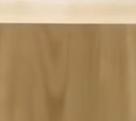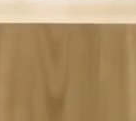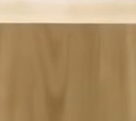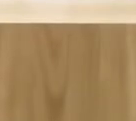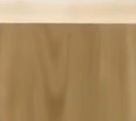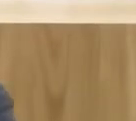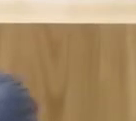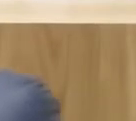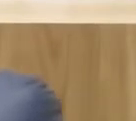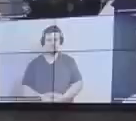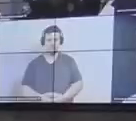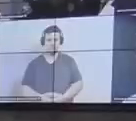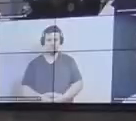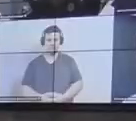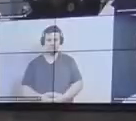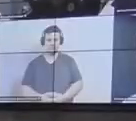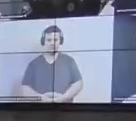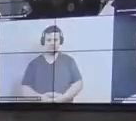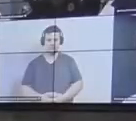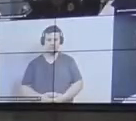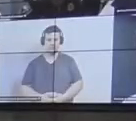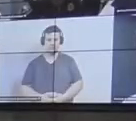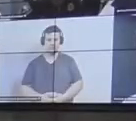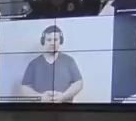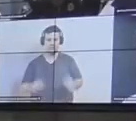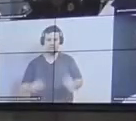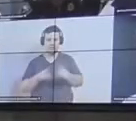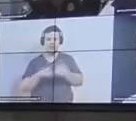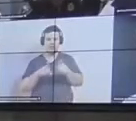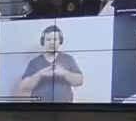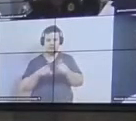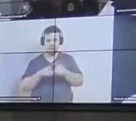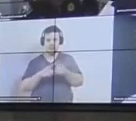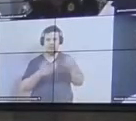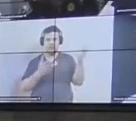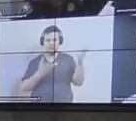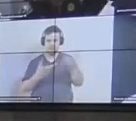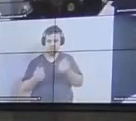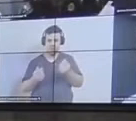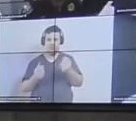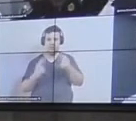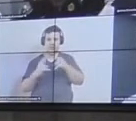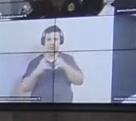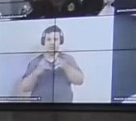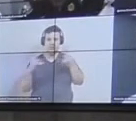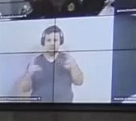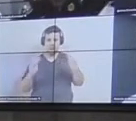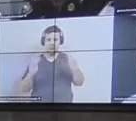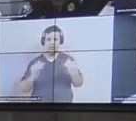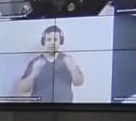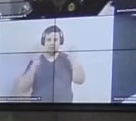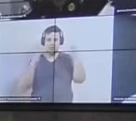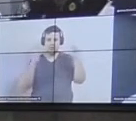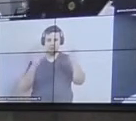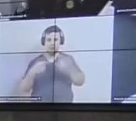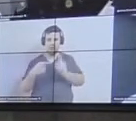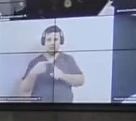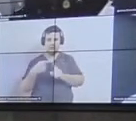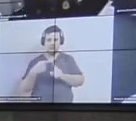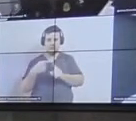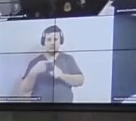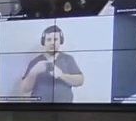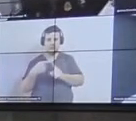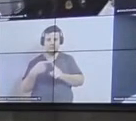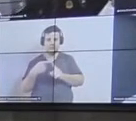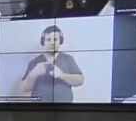Também compõem a mesa solene de forma virtual as seguintes autoridades: o senhor